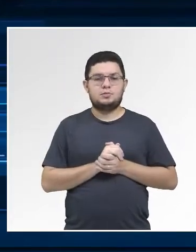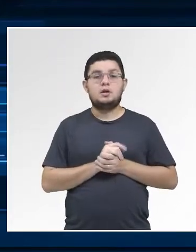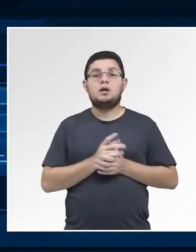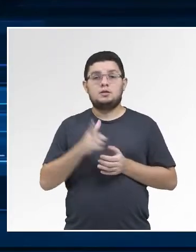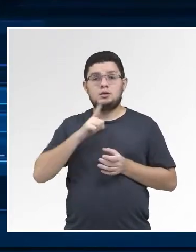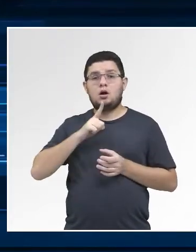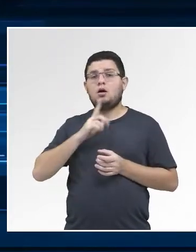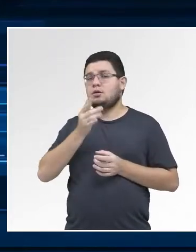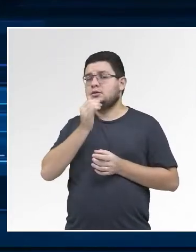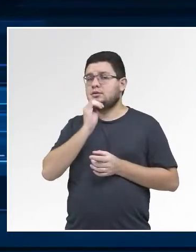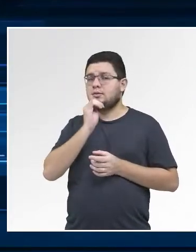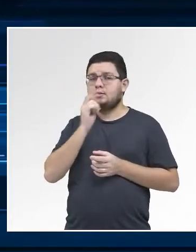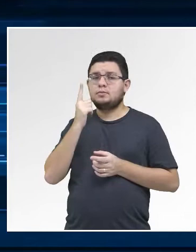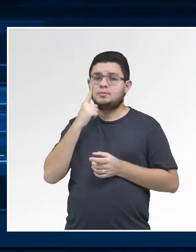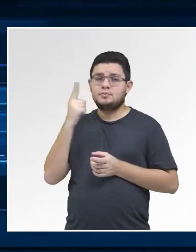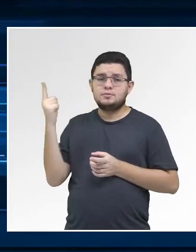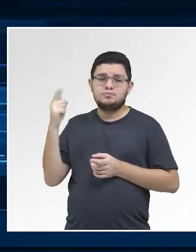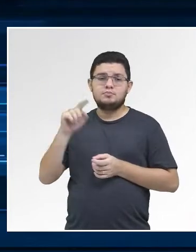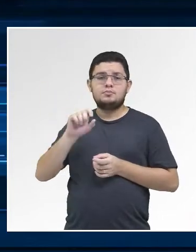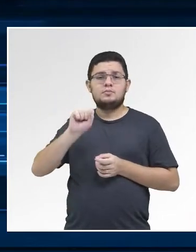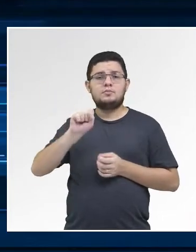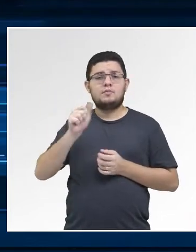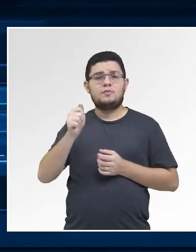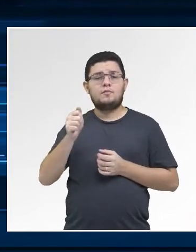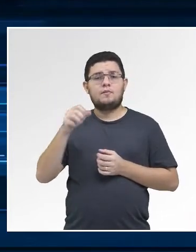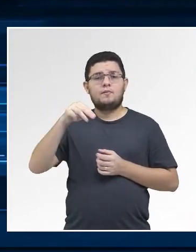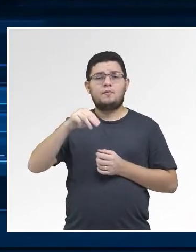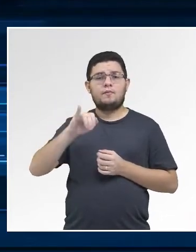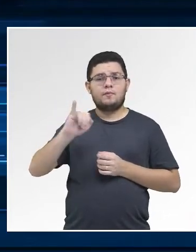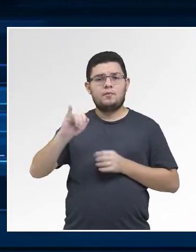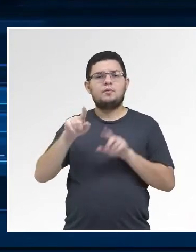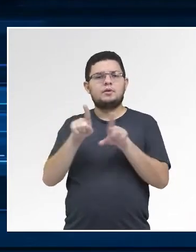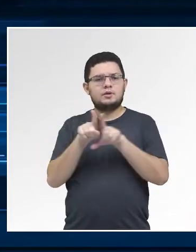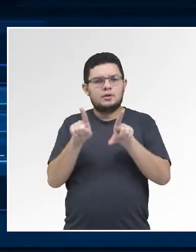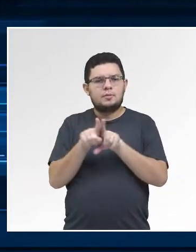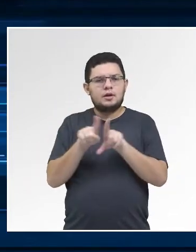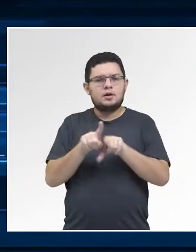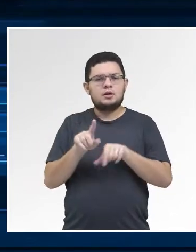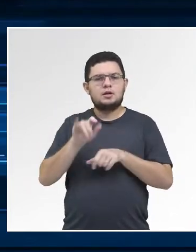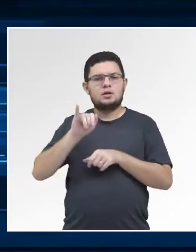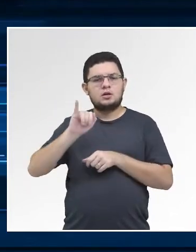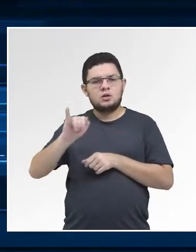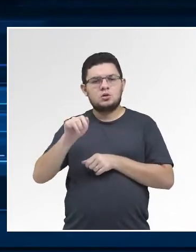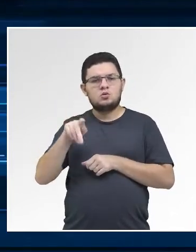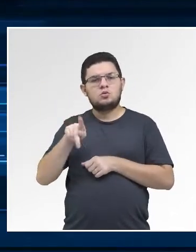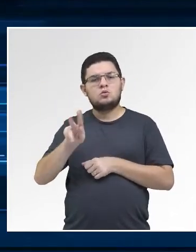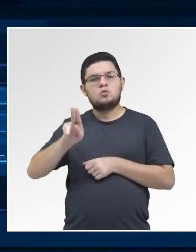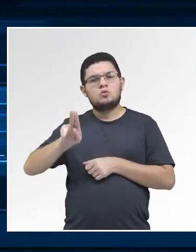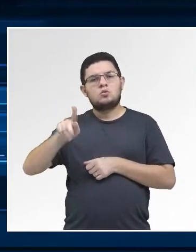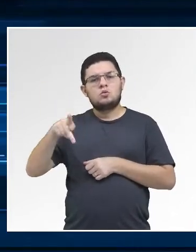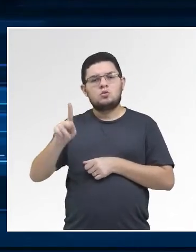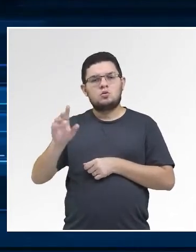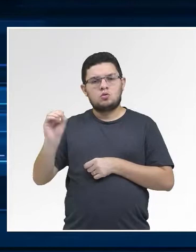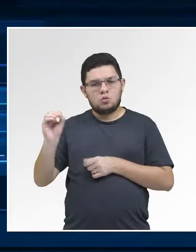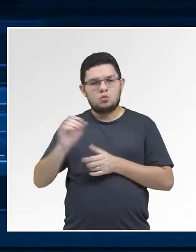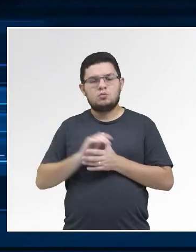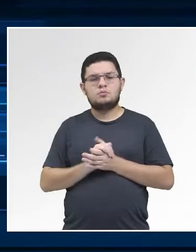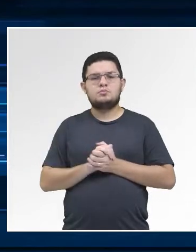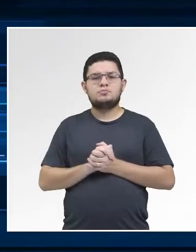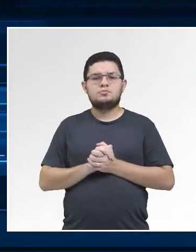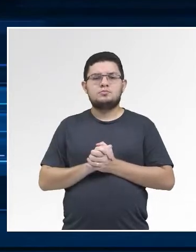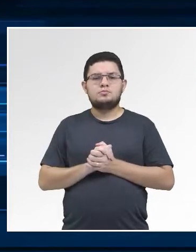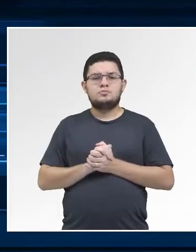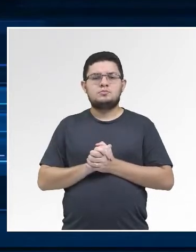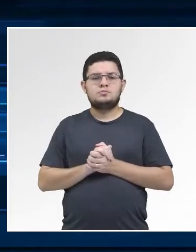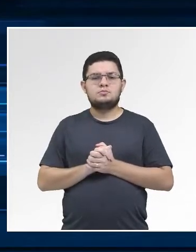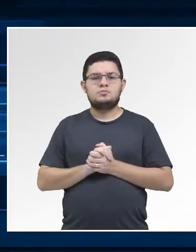Sammy e Nikuko, né, que foi justamente, os dois foram muito falados na aula de ontem. Have got married, se casaram, some